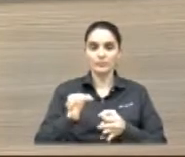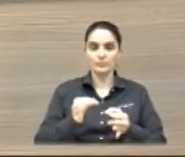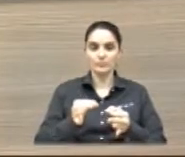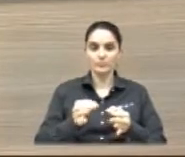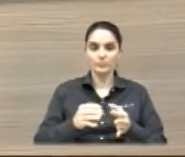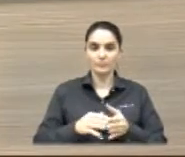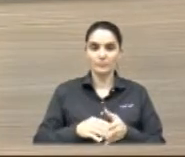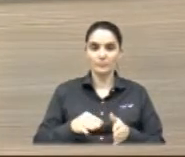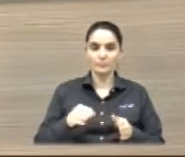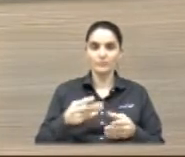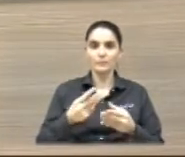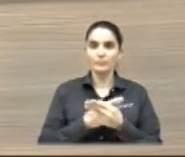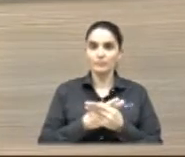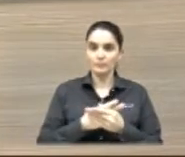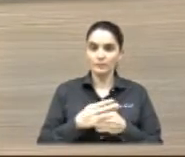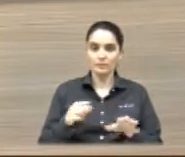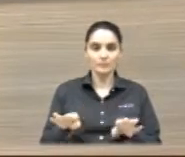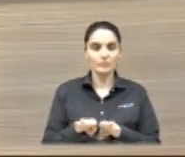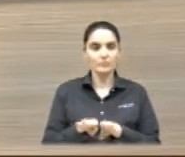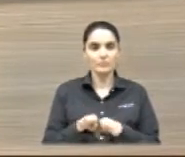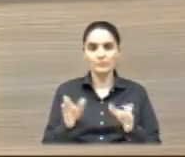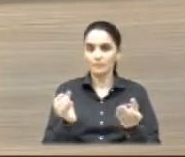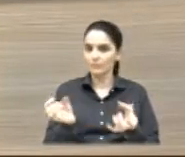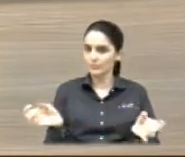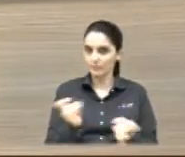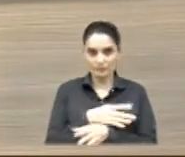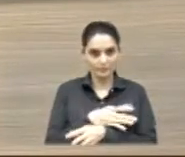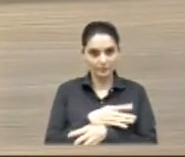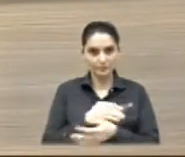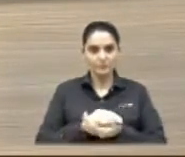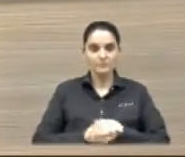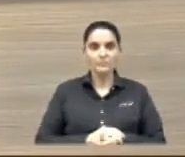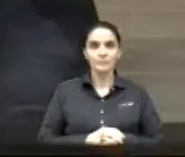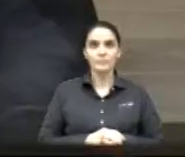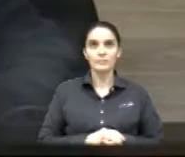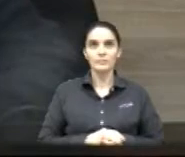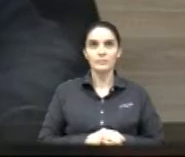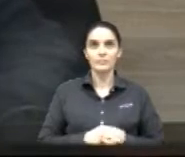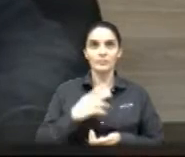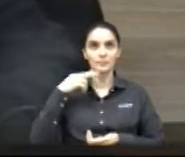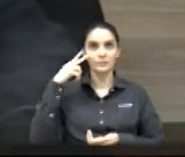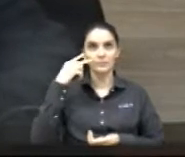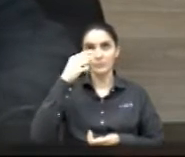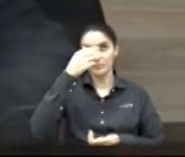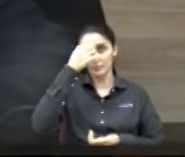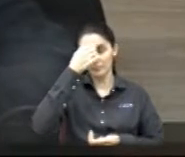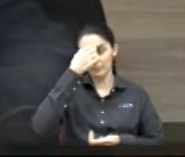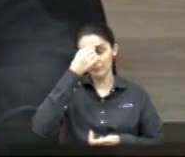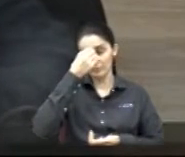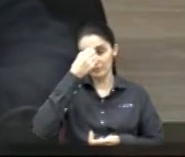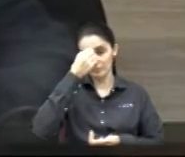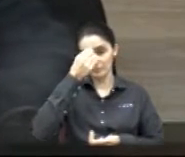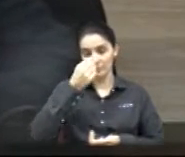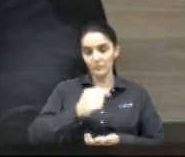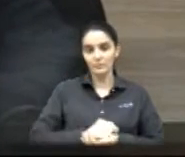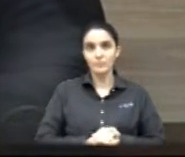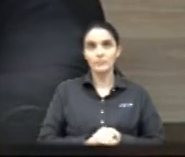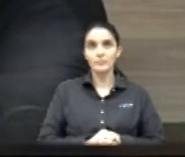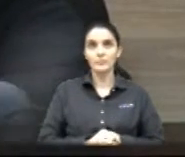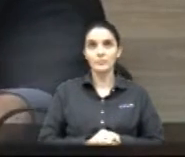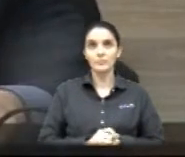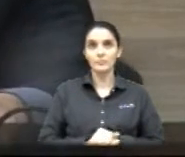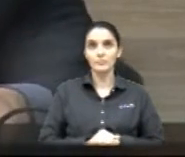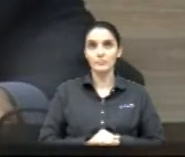da casa também. Não se fala mais nisso. Ao vereador Jorge de Freitas, uma questão de